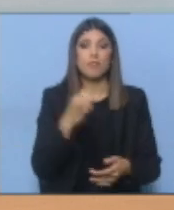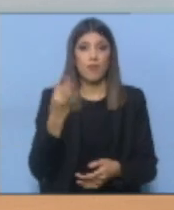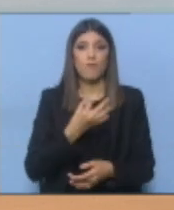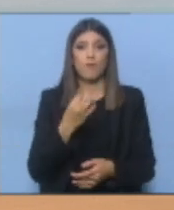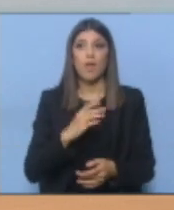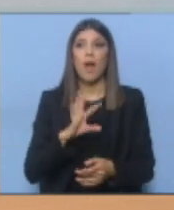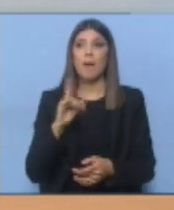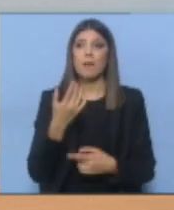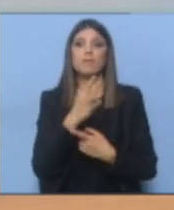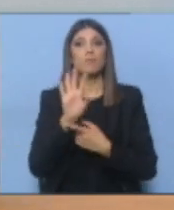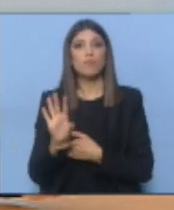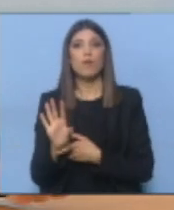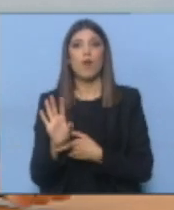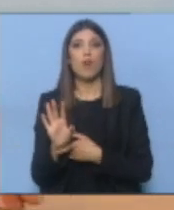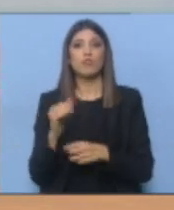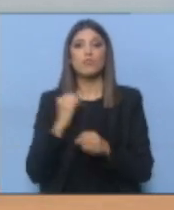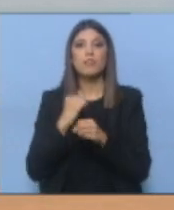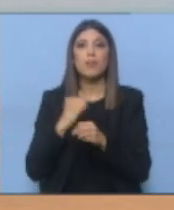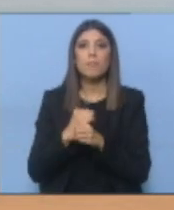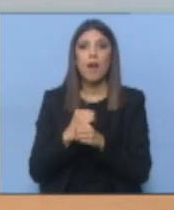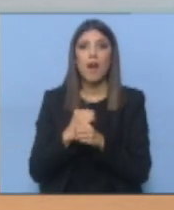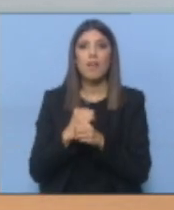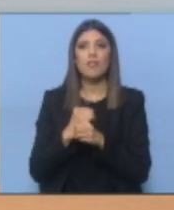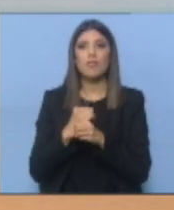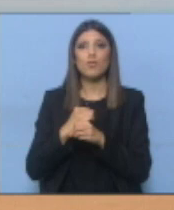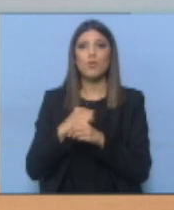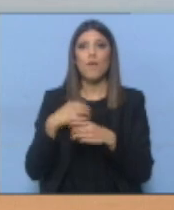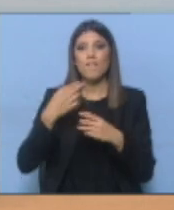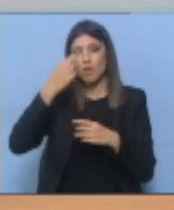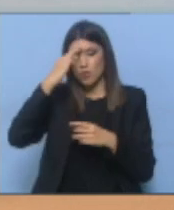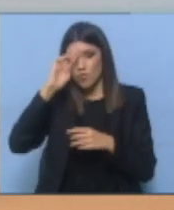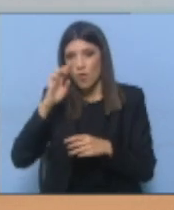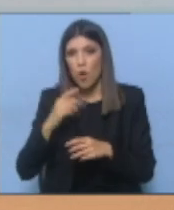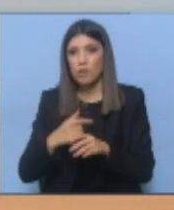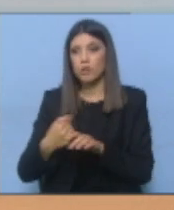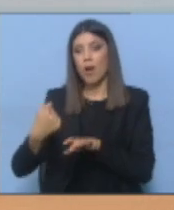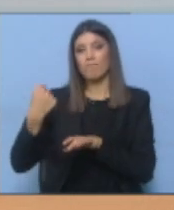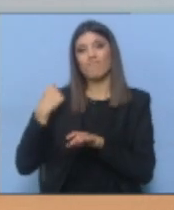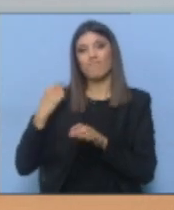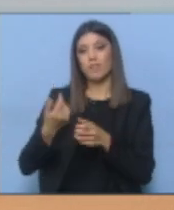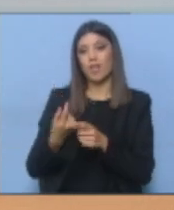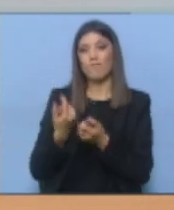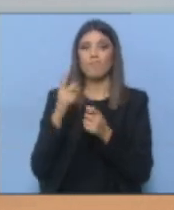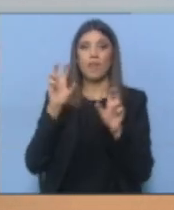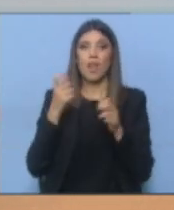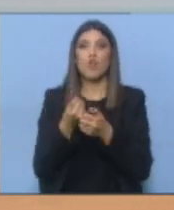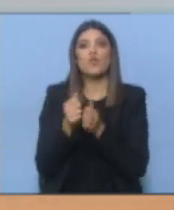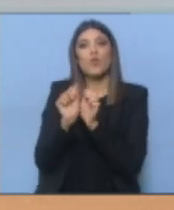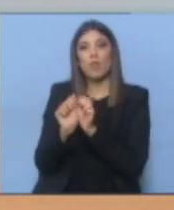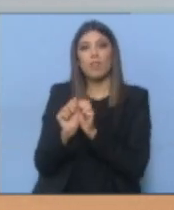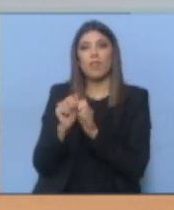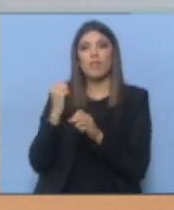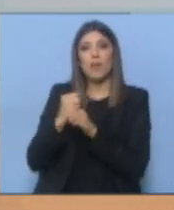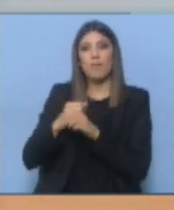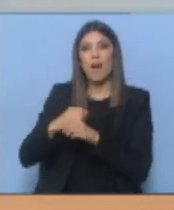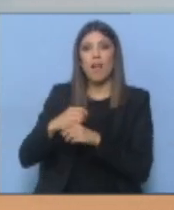Nós Amanhã, vai demonstrar todo este trabalho que é feito quase na retaguarda de análise, de reflexão daquilo que nos chega